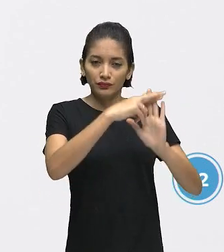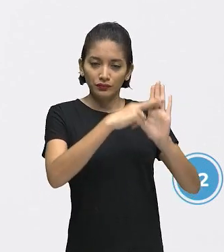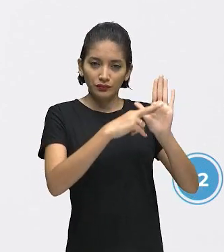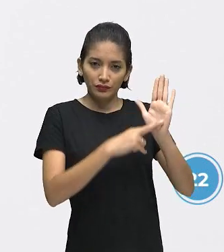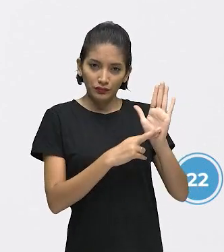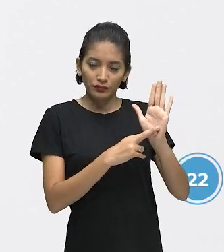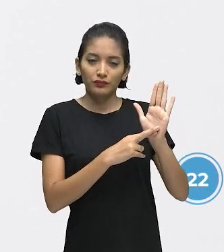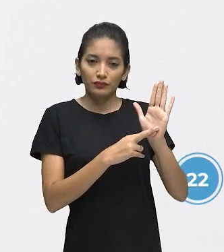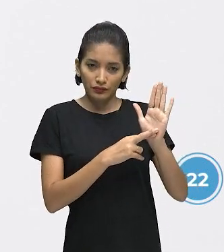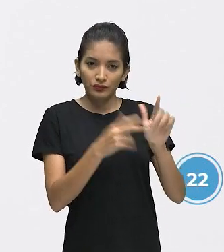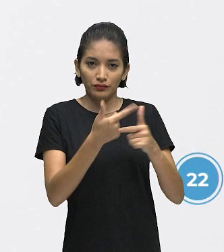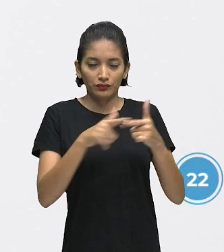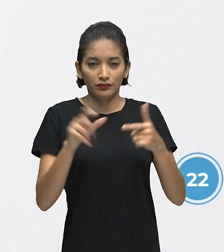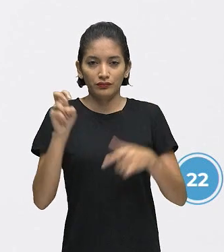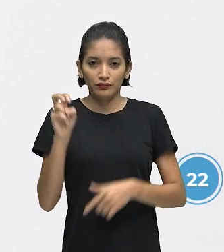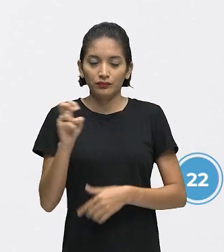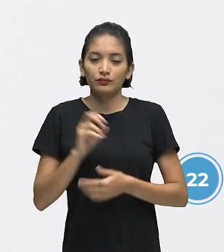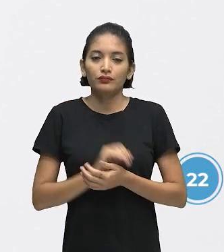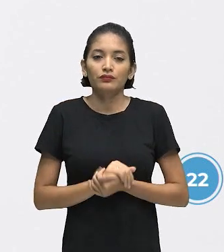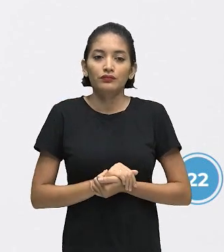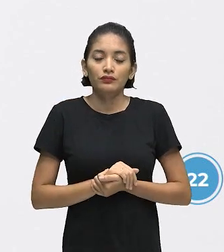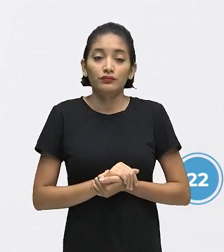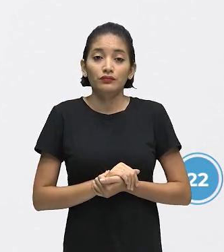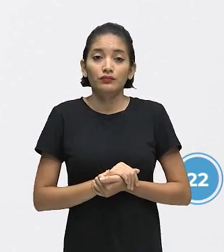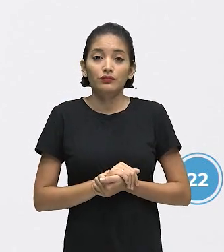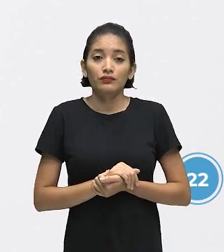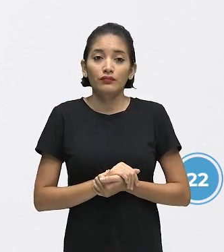de divisibilidade por 5. E o